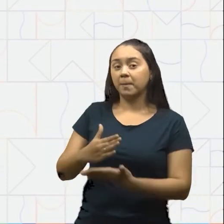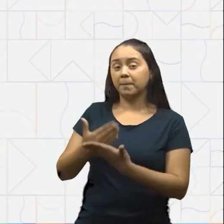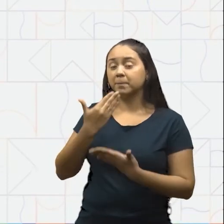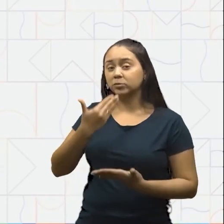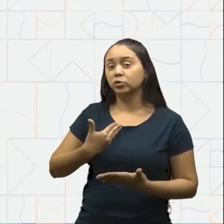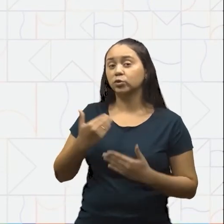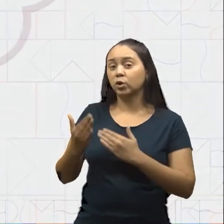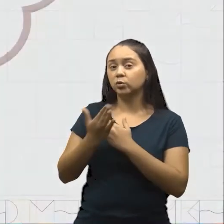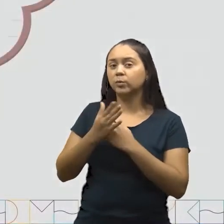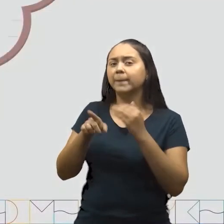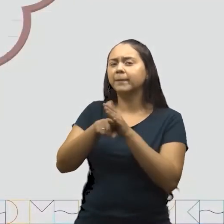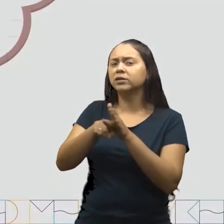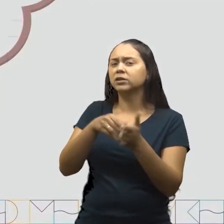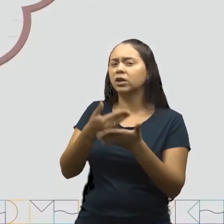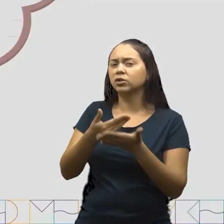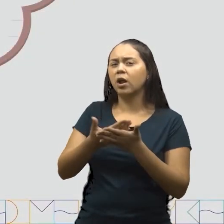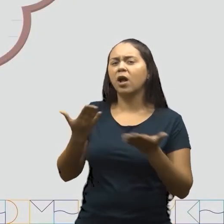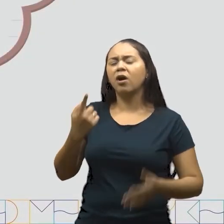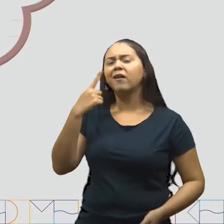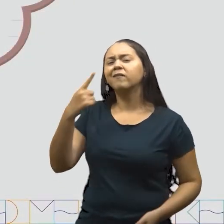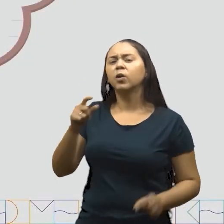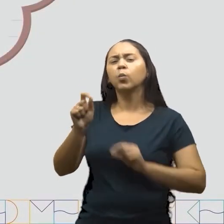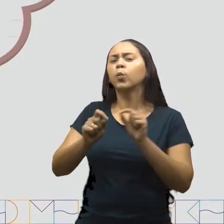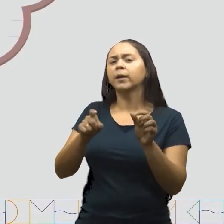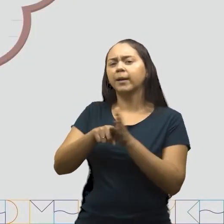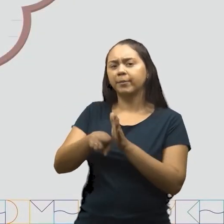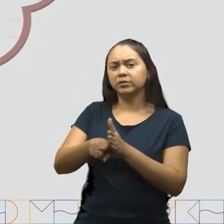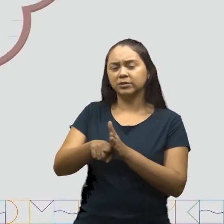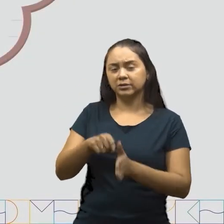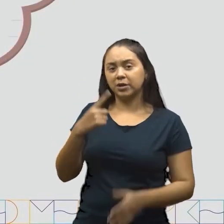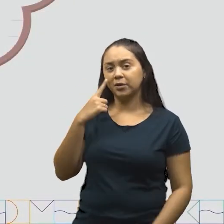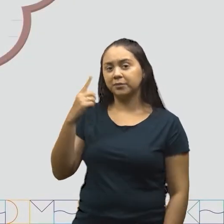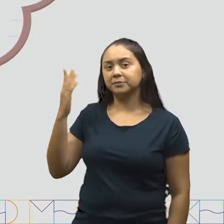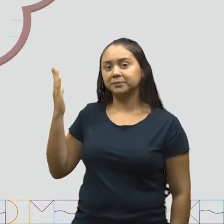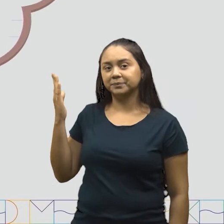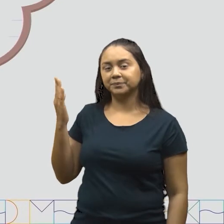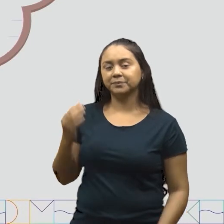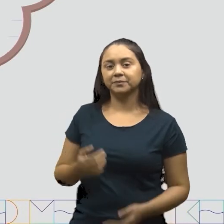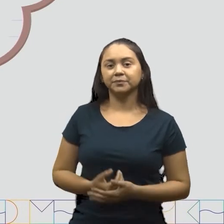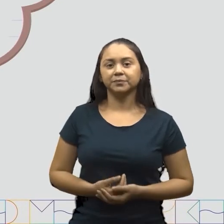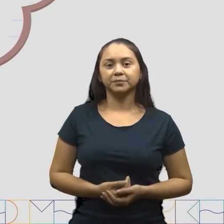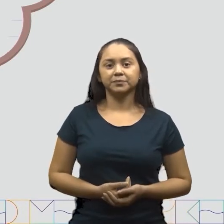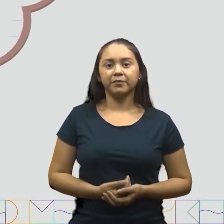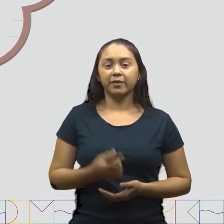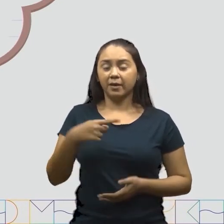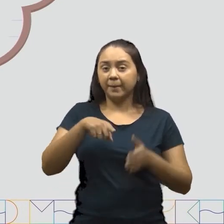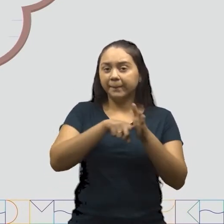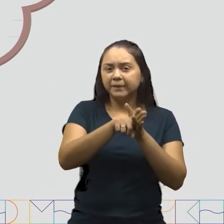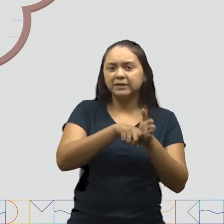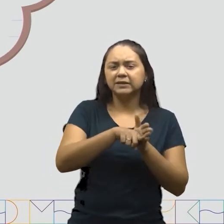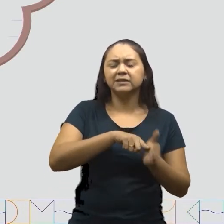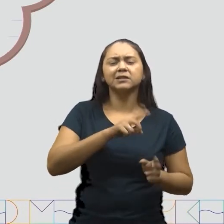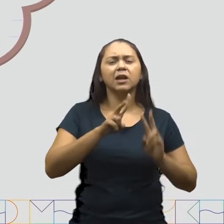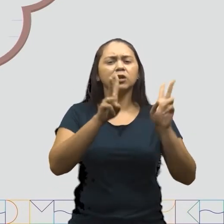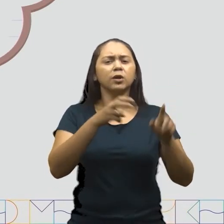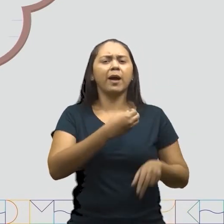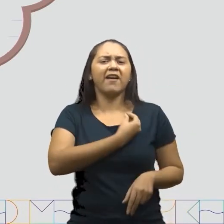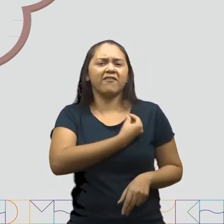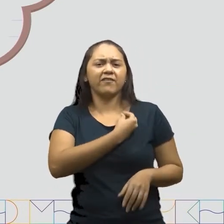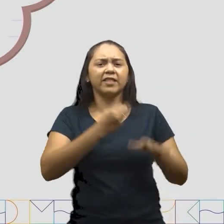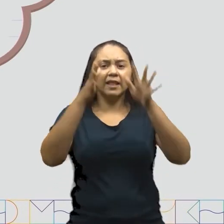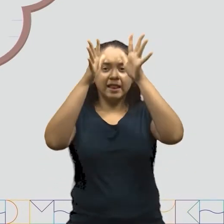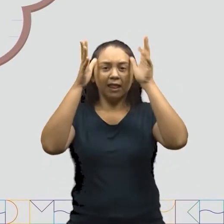escola. Vamos ver? Vamos ler o enunciado? Pesquise a vida dos leões e responda as